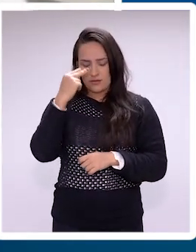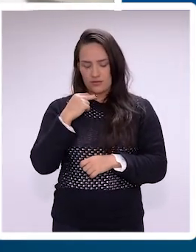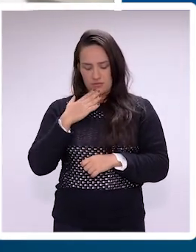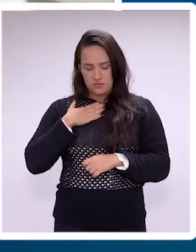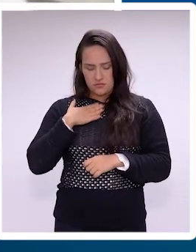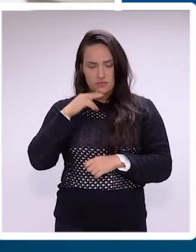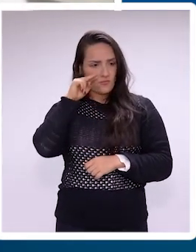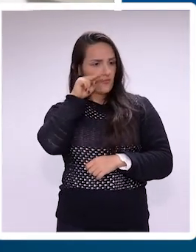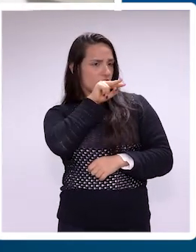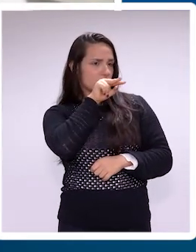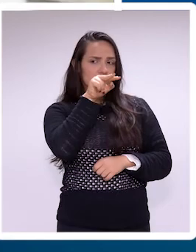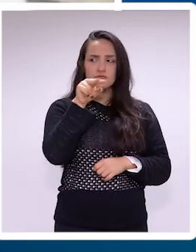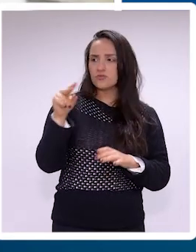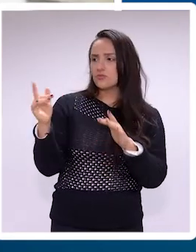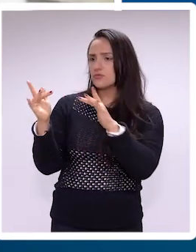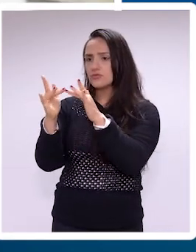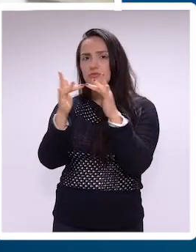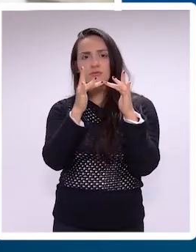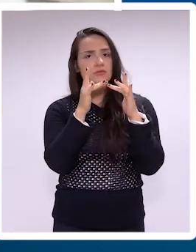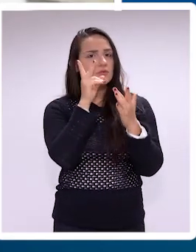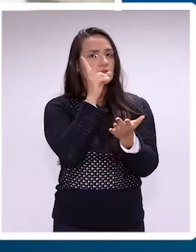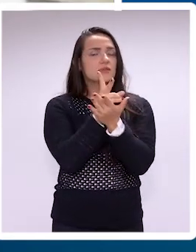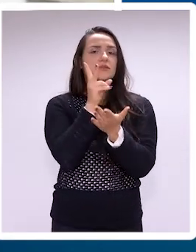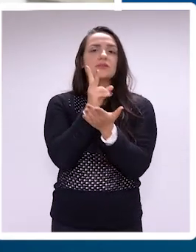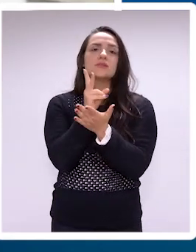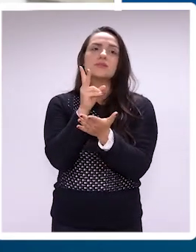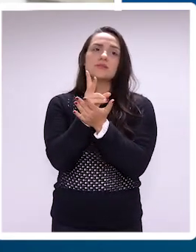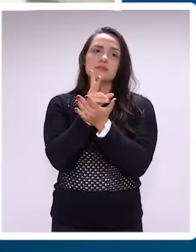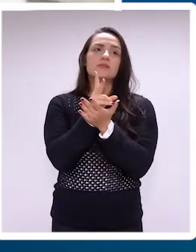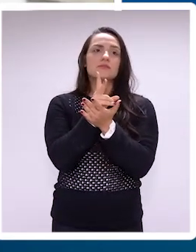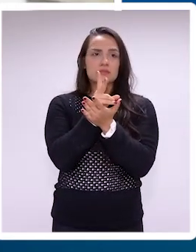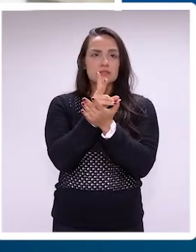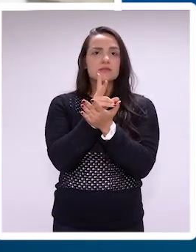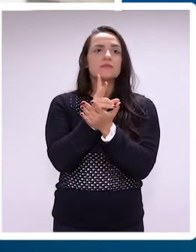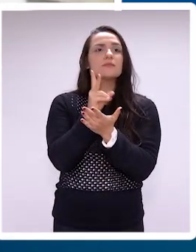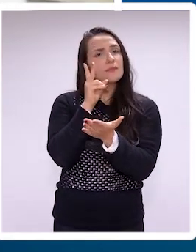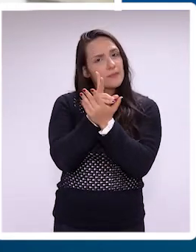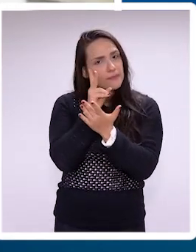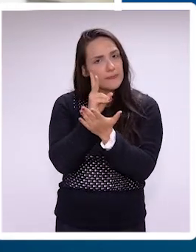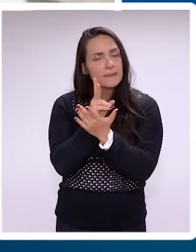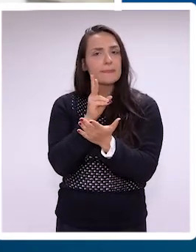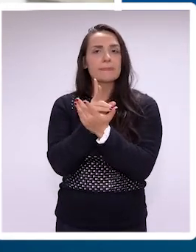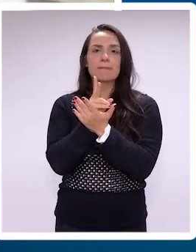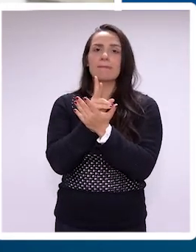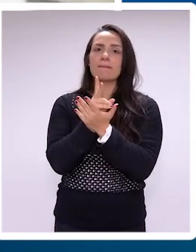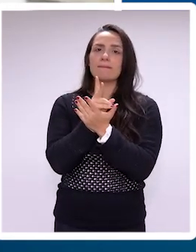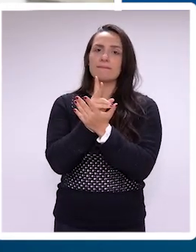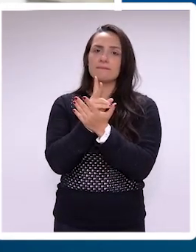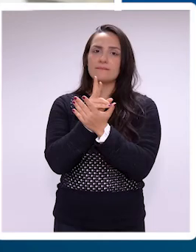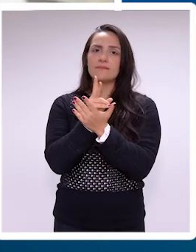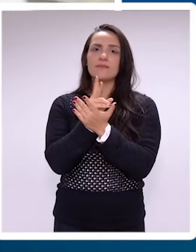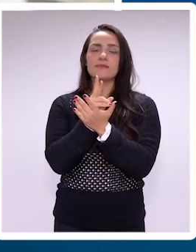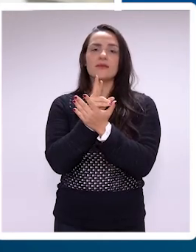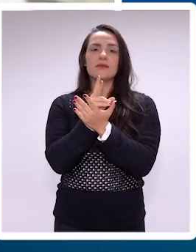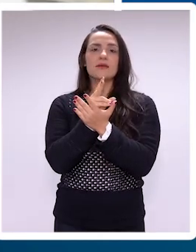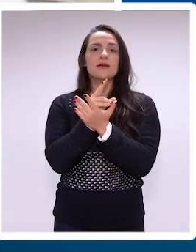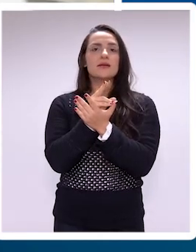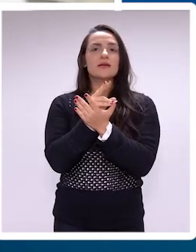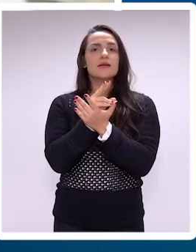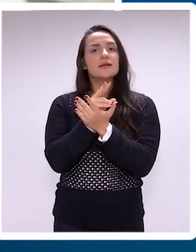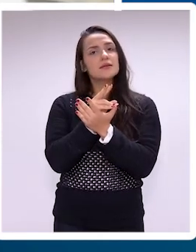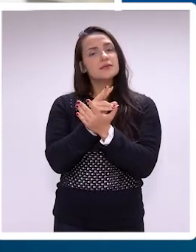todo o tempo possível, está próximo de situações que lhe são satisfatórias. E, principalmente,